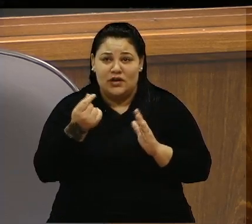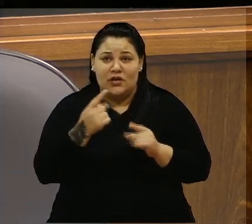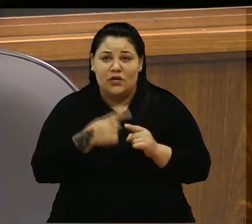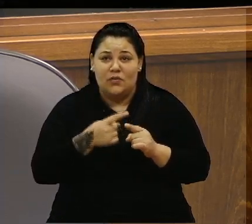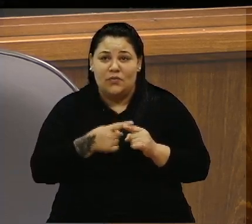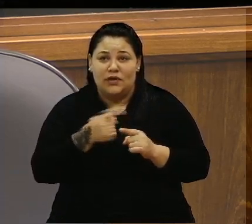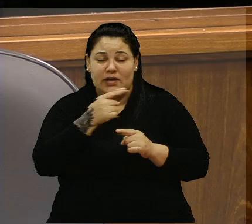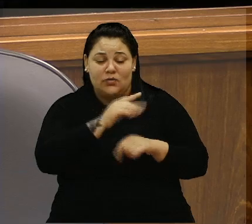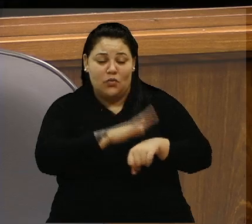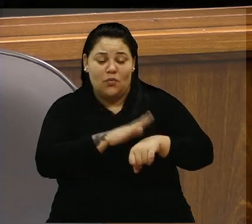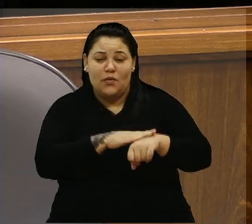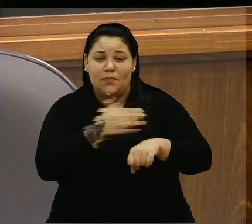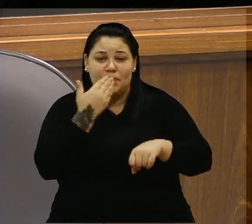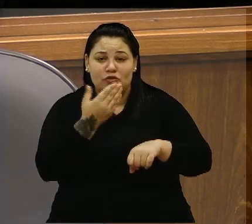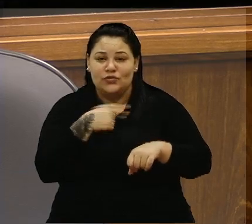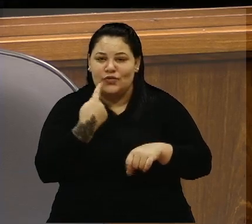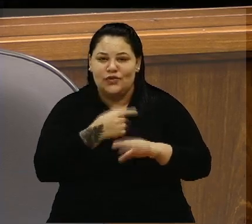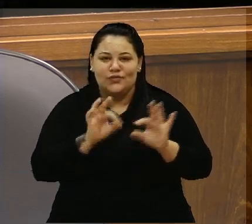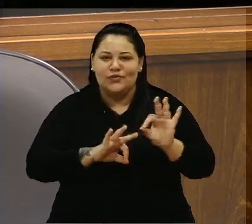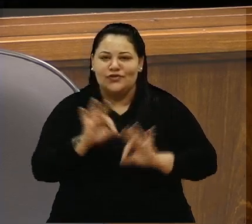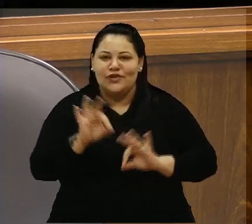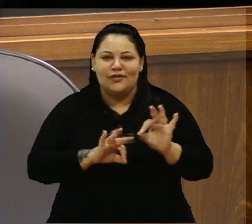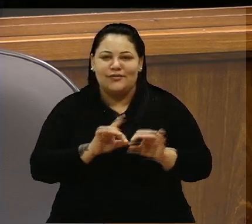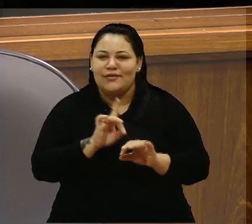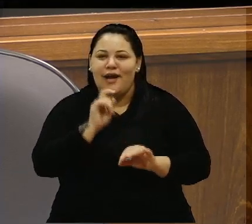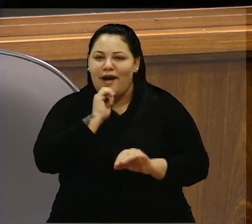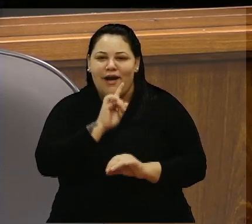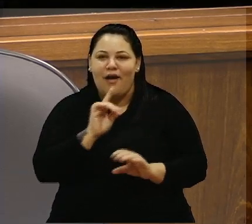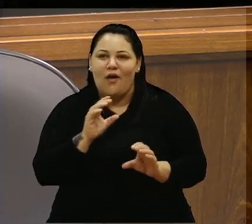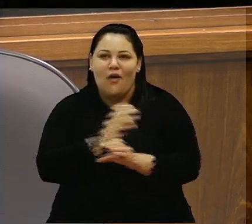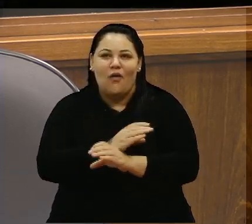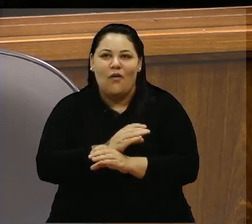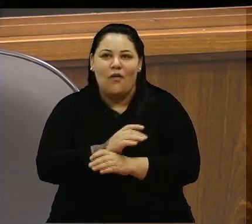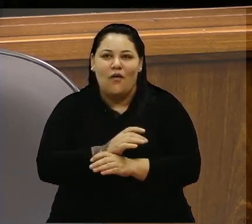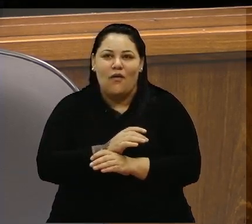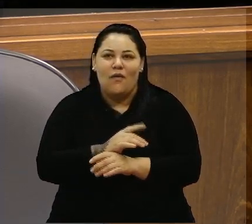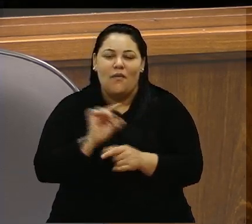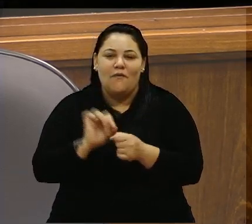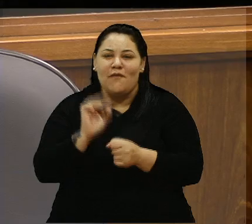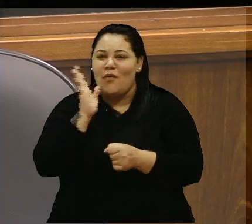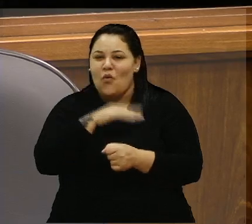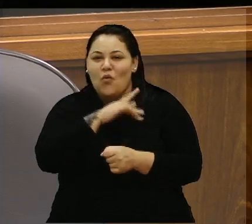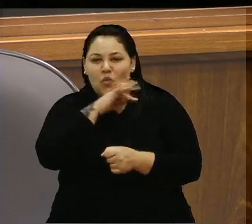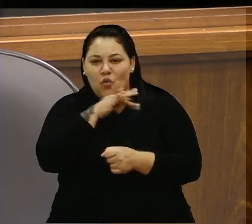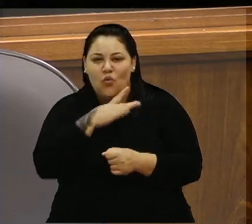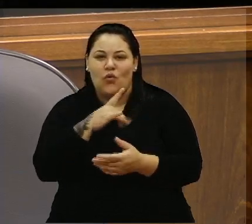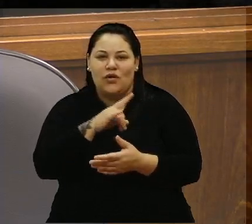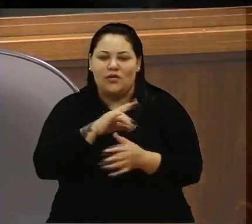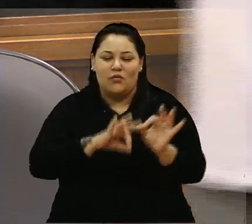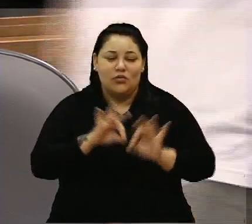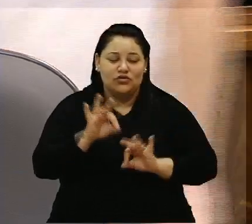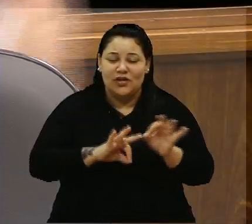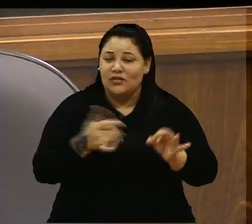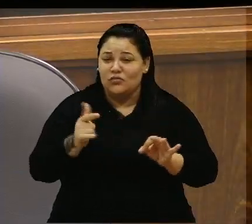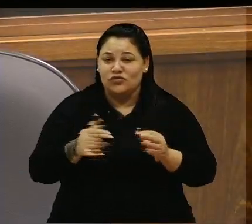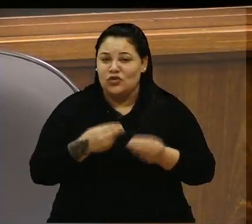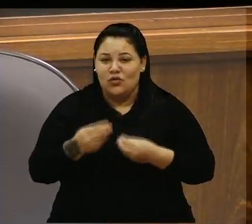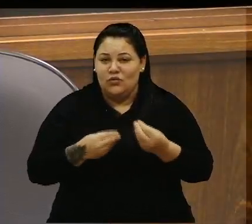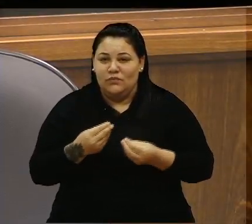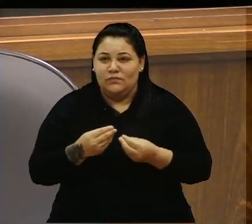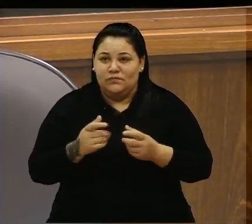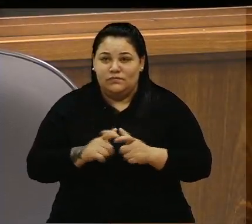lá solicitar, os nossos projetos não eram completos, estavam mal escritos, estavam mal fundamentados. A maioria